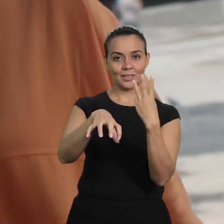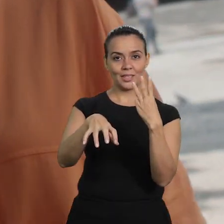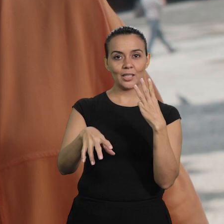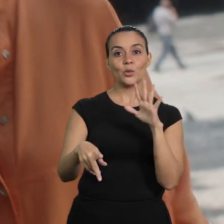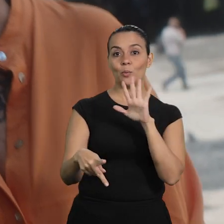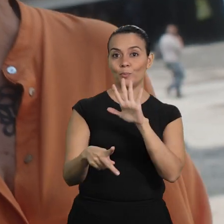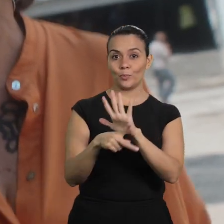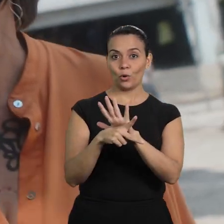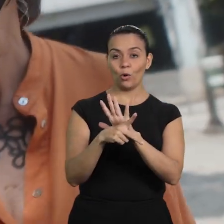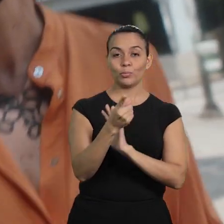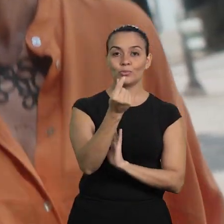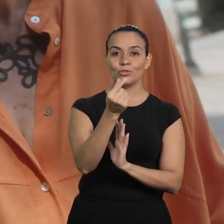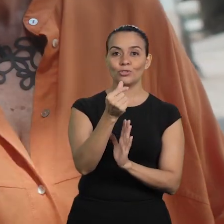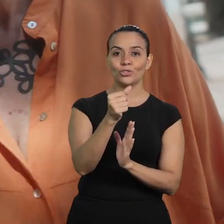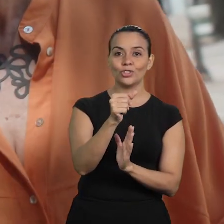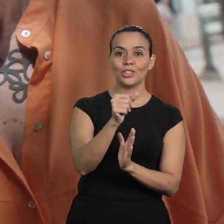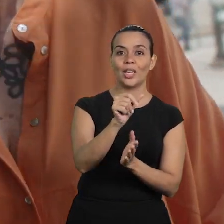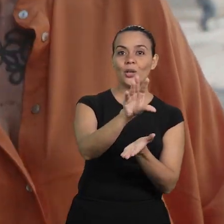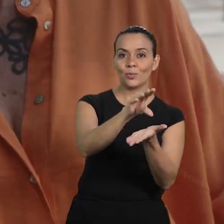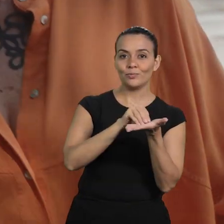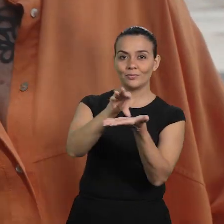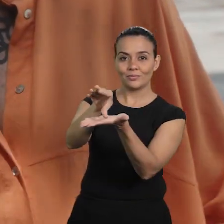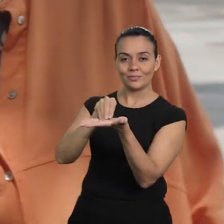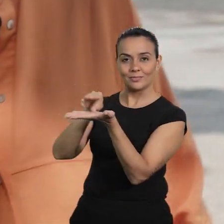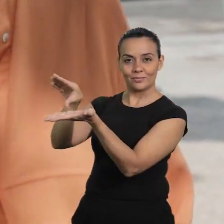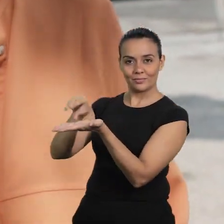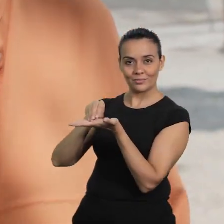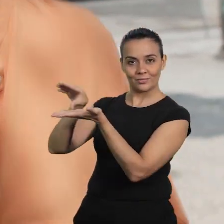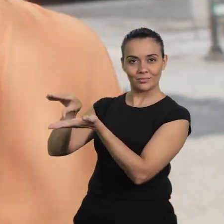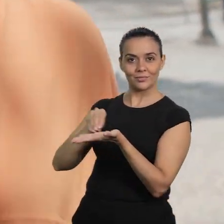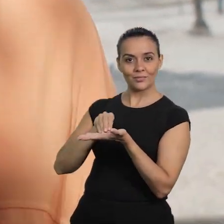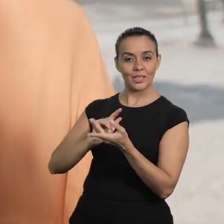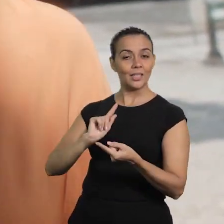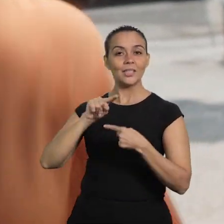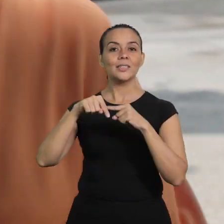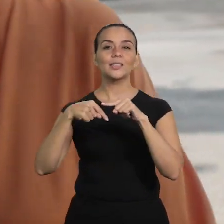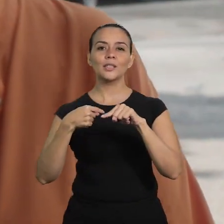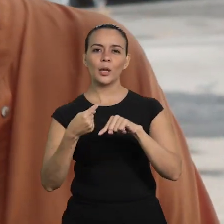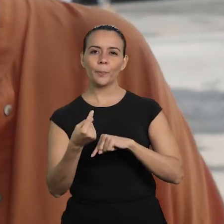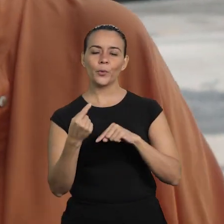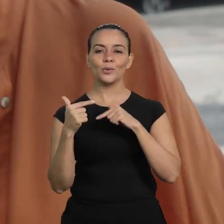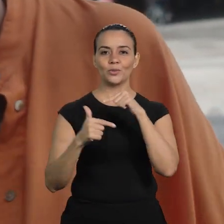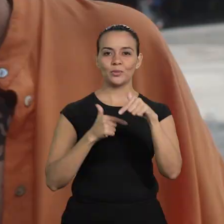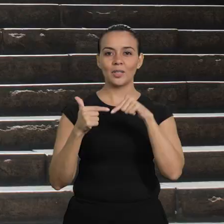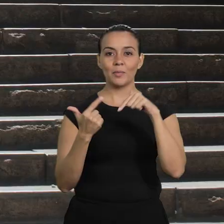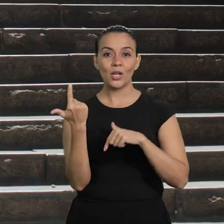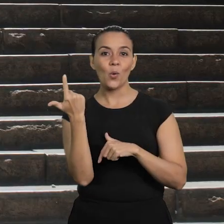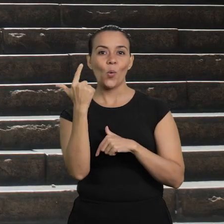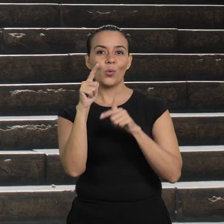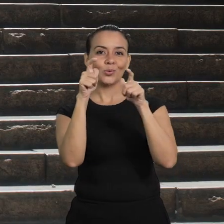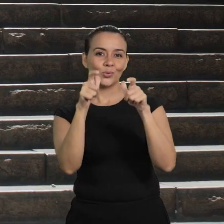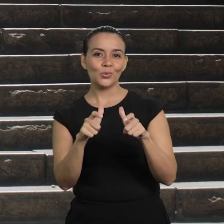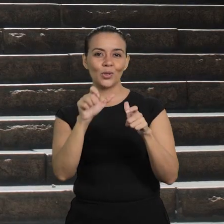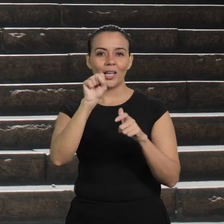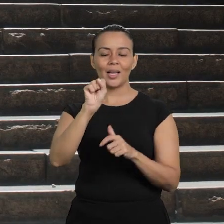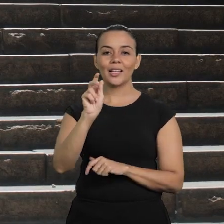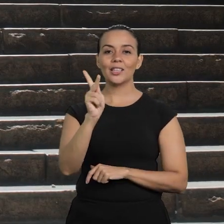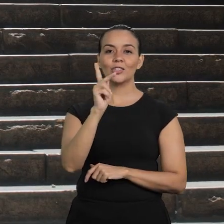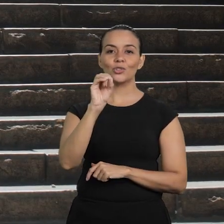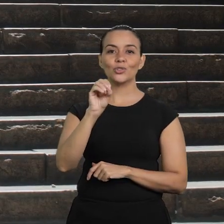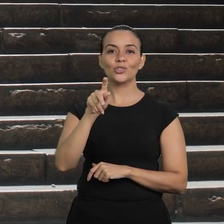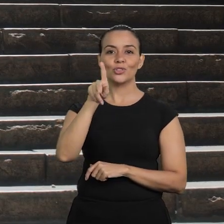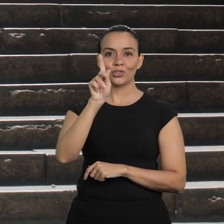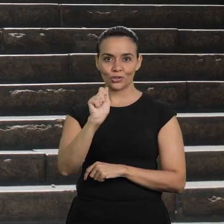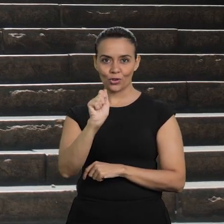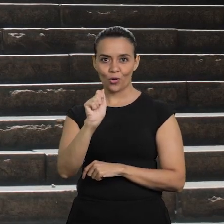área de captação de recursos. Depois eu fui trabalhar com empreendedorismo social na Choca. Fiquei 9 anos na Choca Brasil